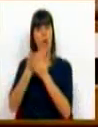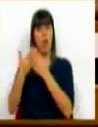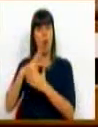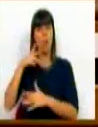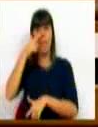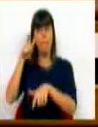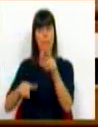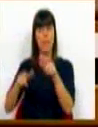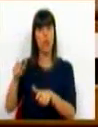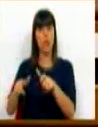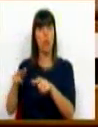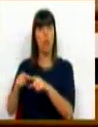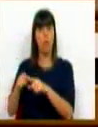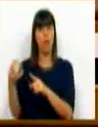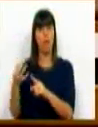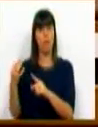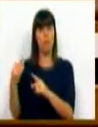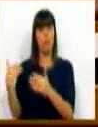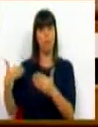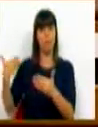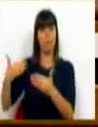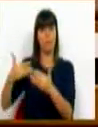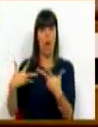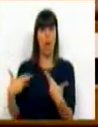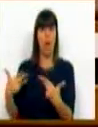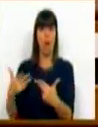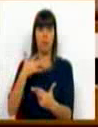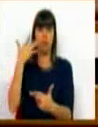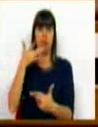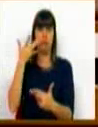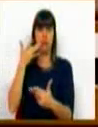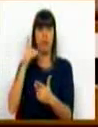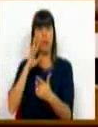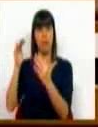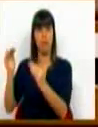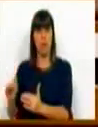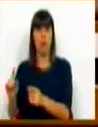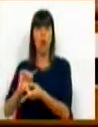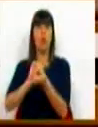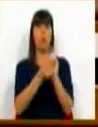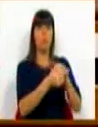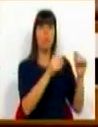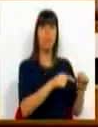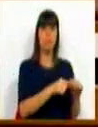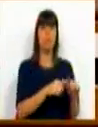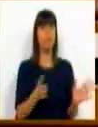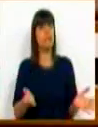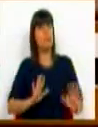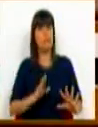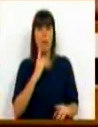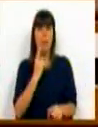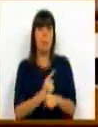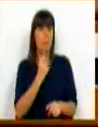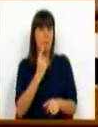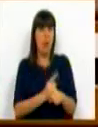portuguesa e as pessoas têm suportado com a austeridade excessiva e, por outro, que não recaiam sobre